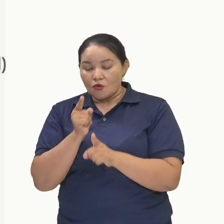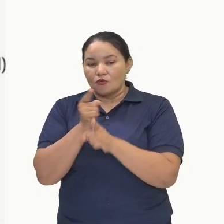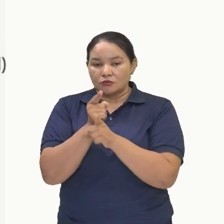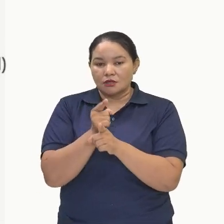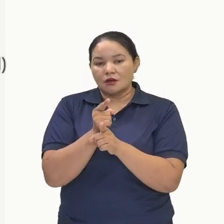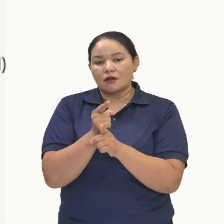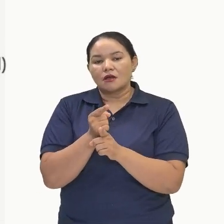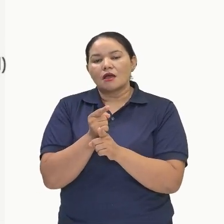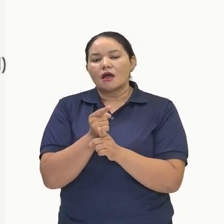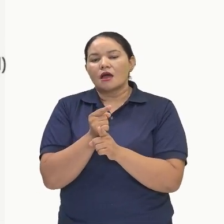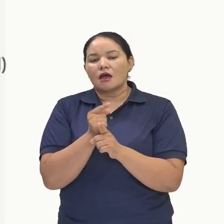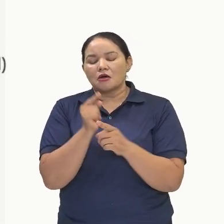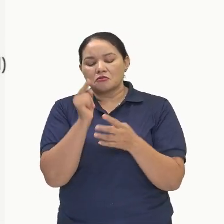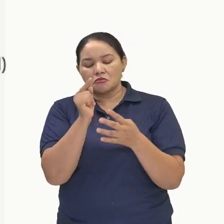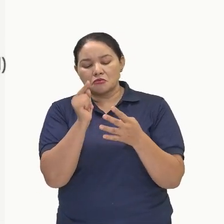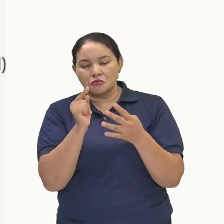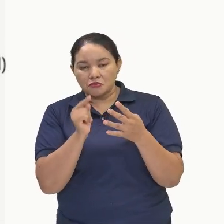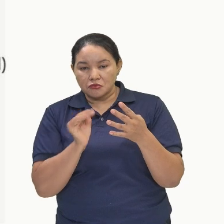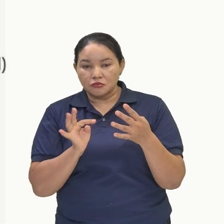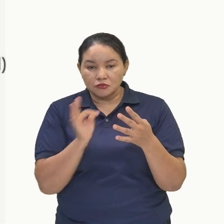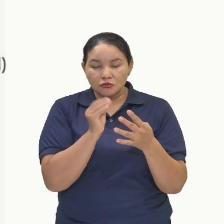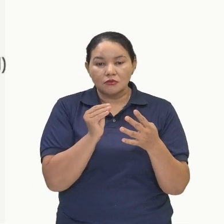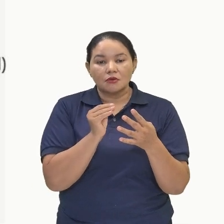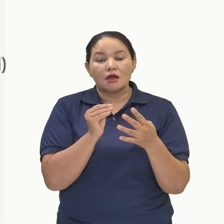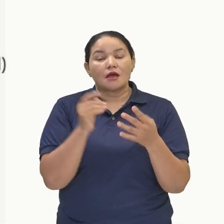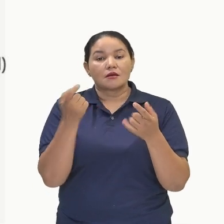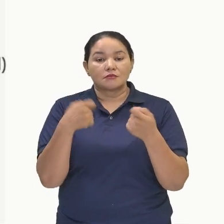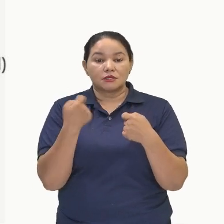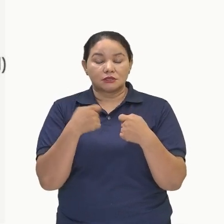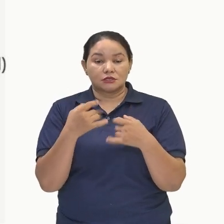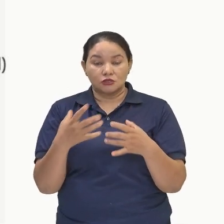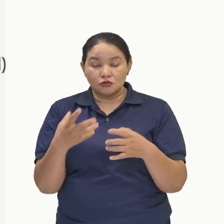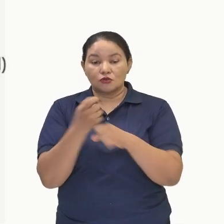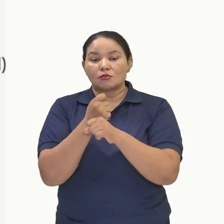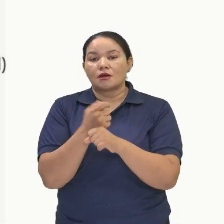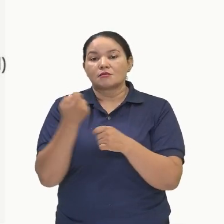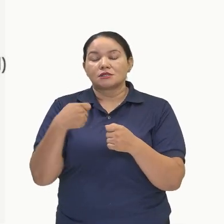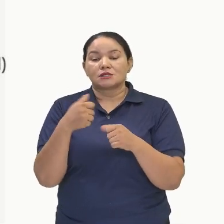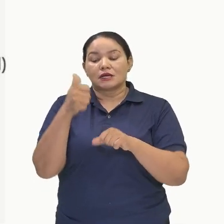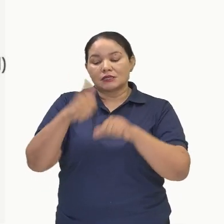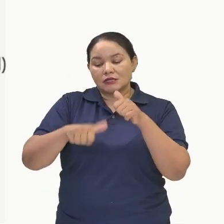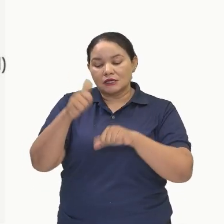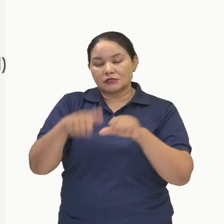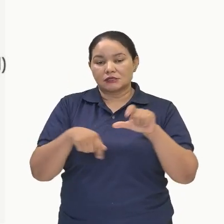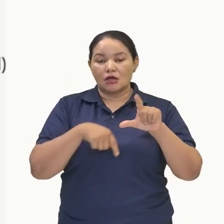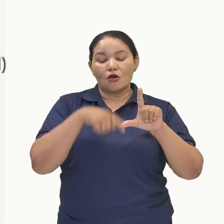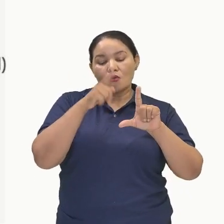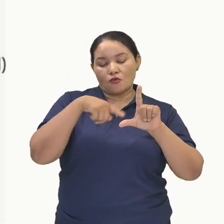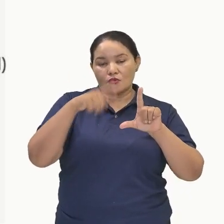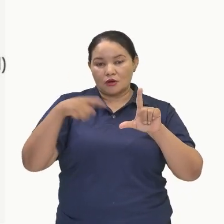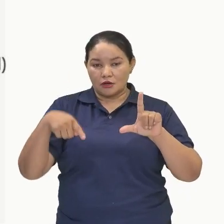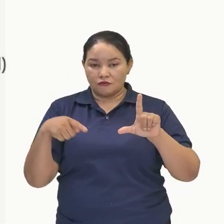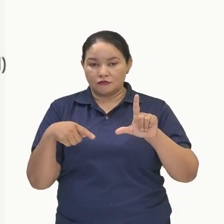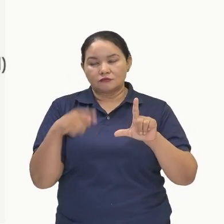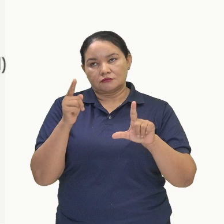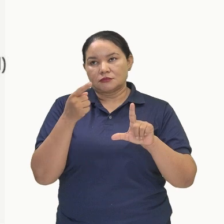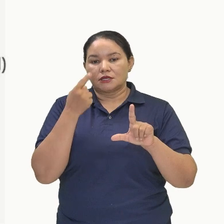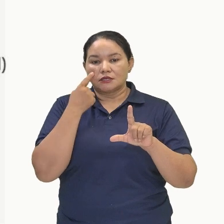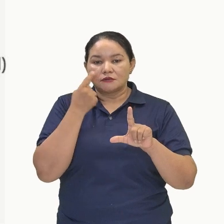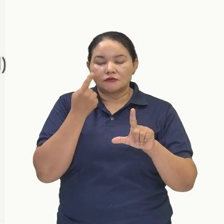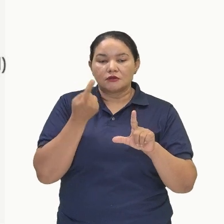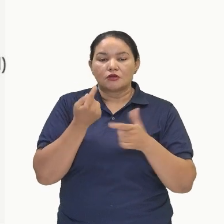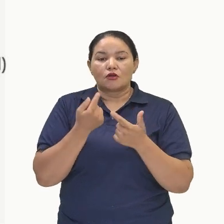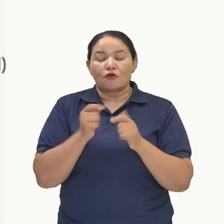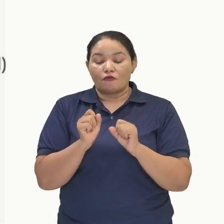aqui que, para resolver esse exercício, basta eu analisar o gráfico. Por exemplo, a força contra-eletromotriz,